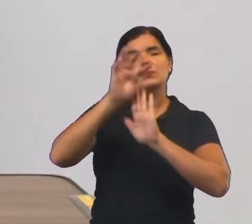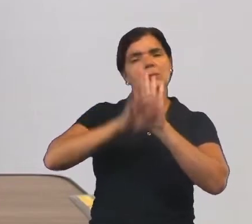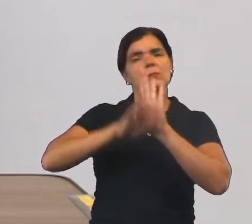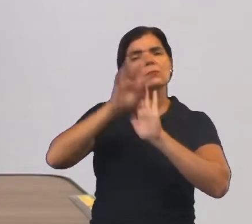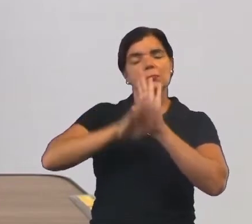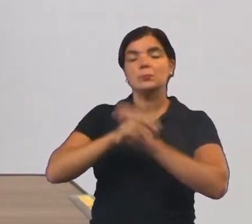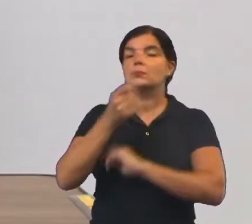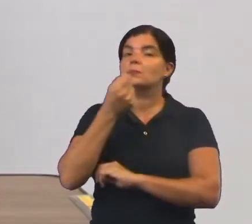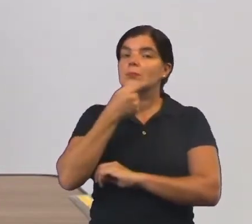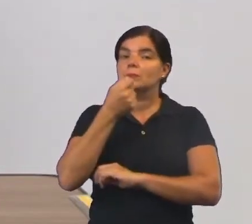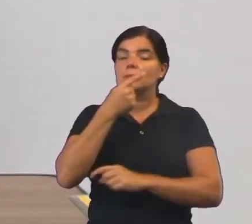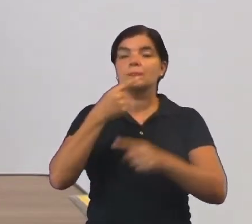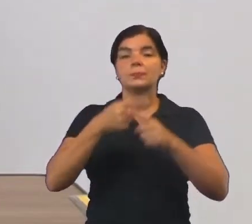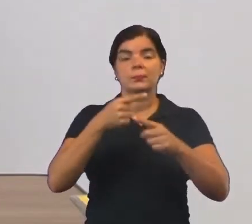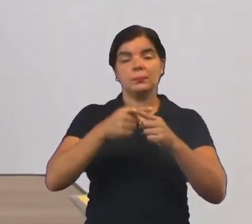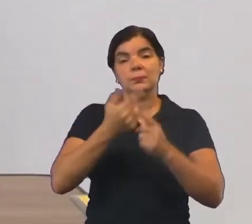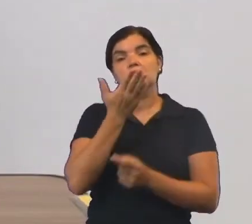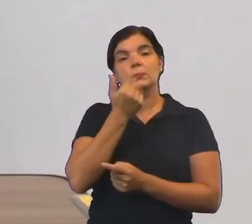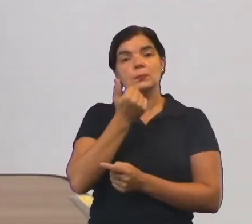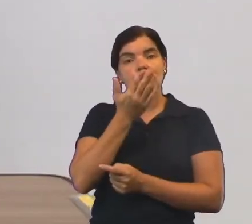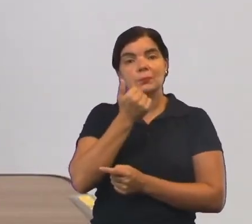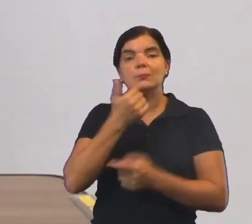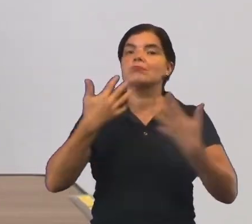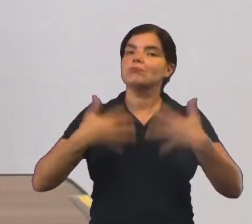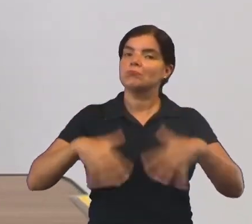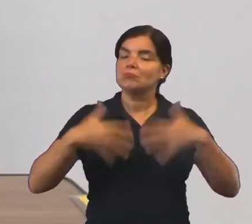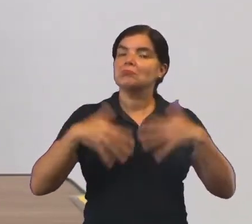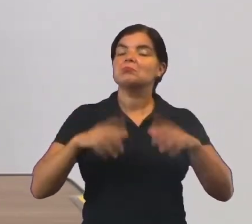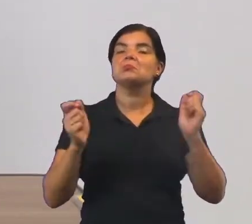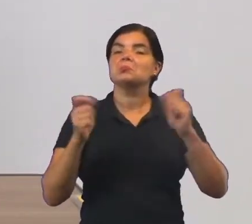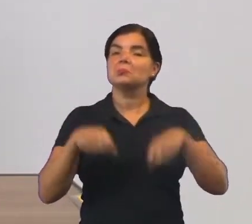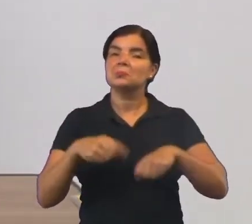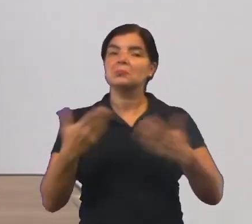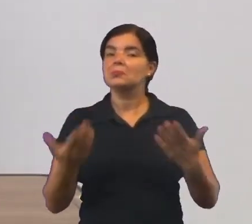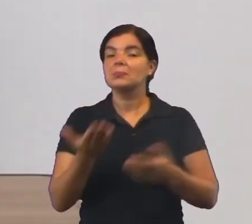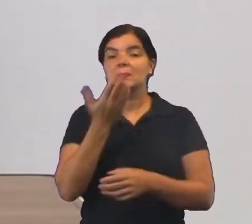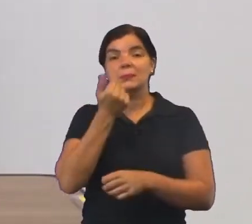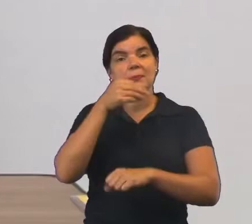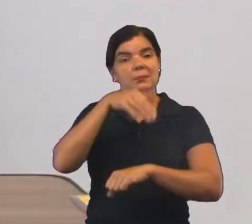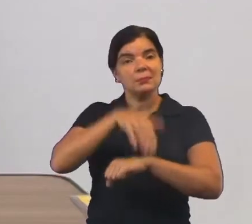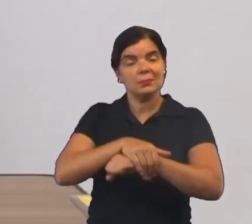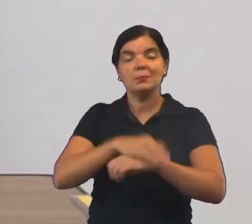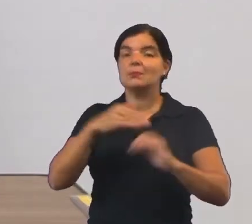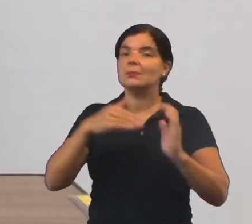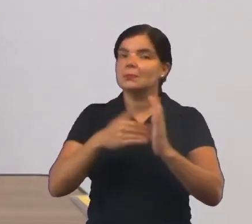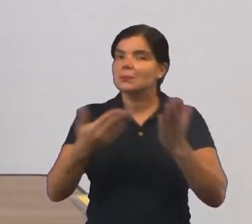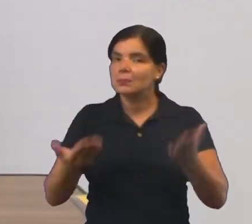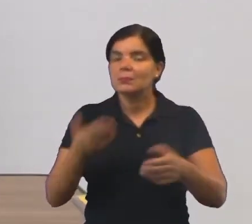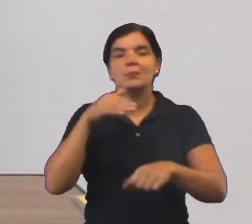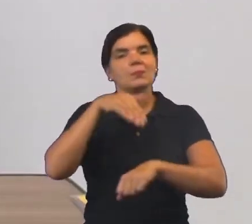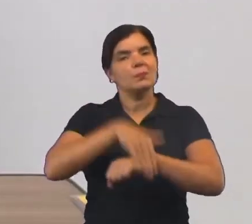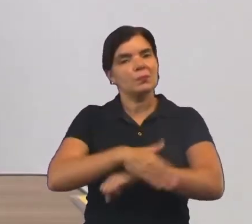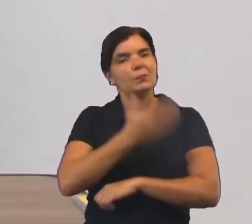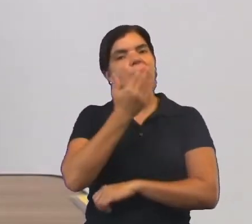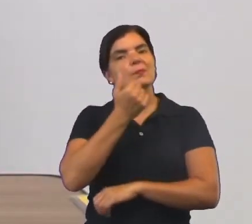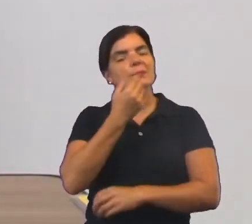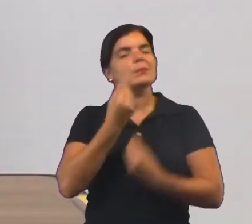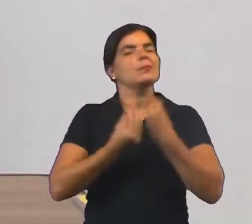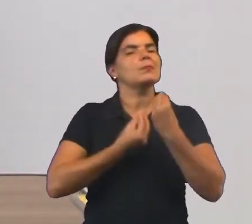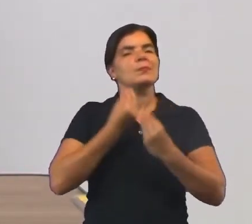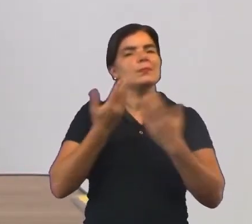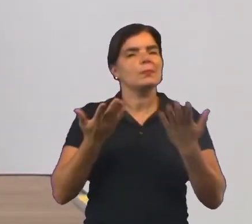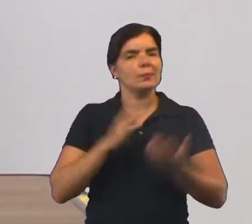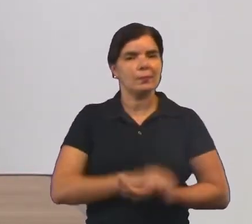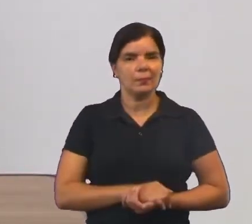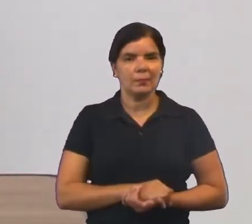que sentido? Que o jacaré comia tanto que ele foi capaz de comer à noite, até à noite ele comeu. Então, como é que os